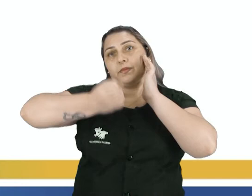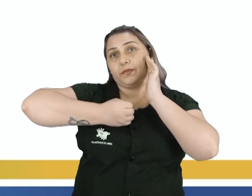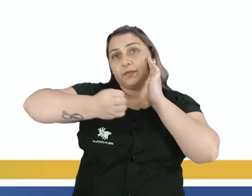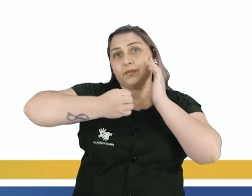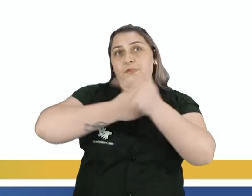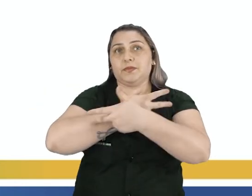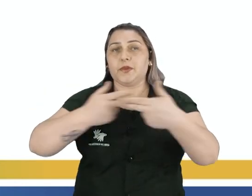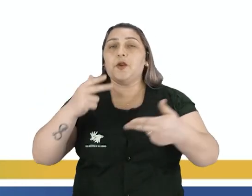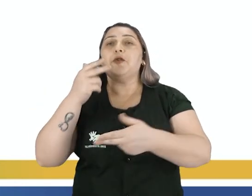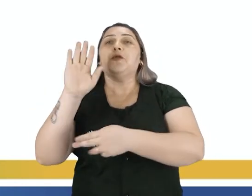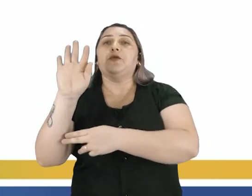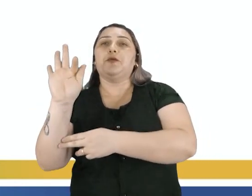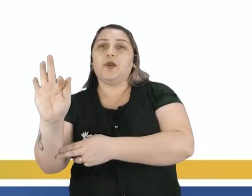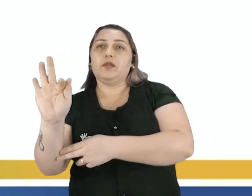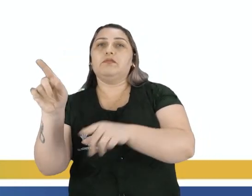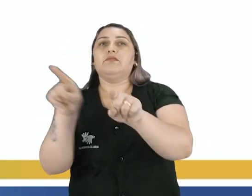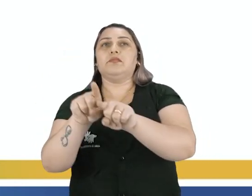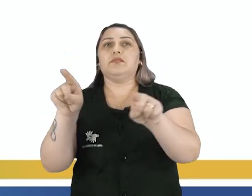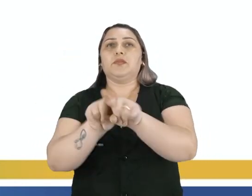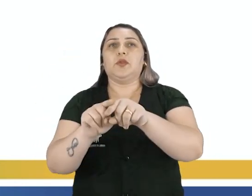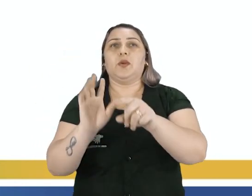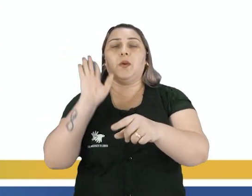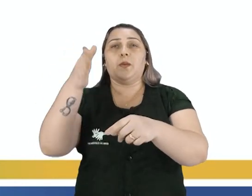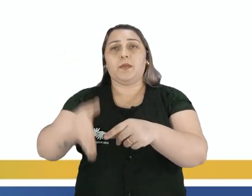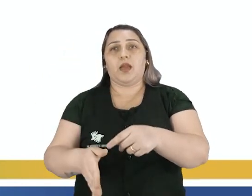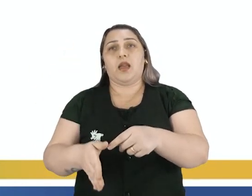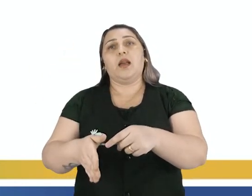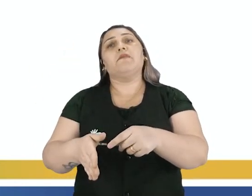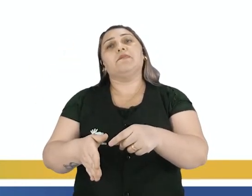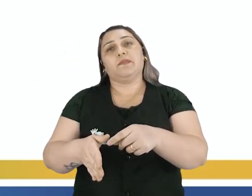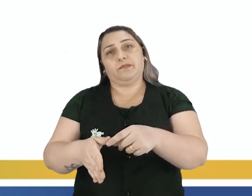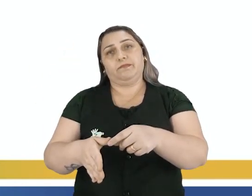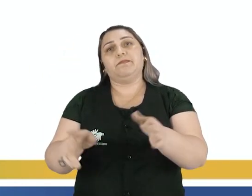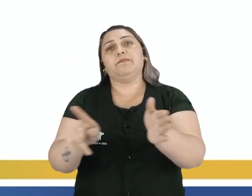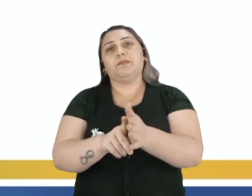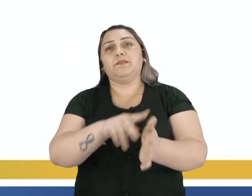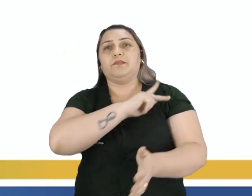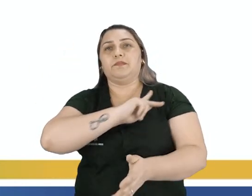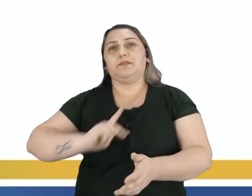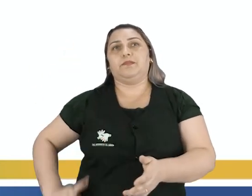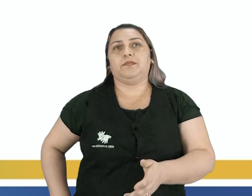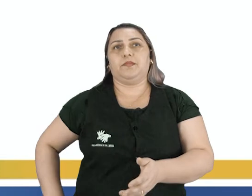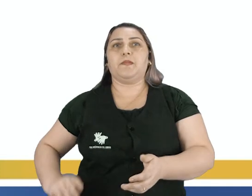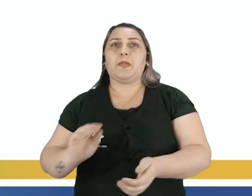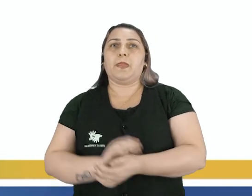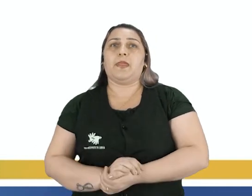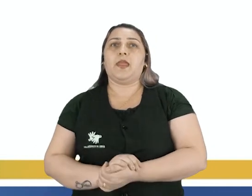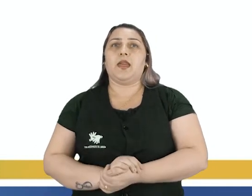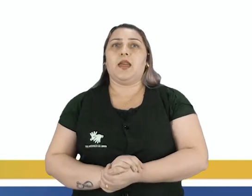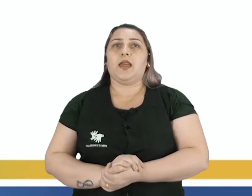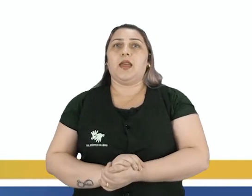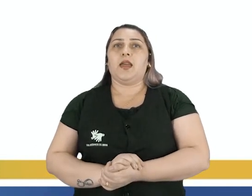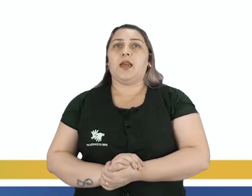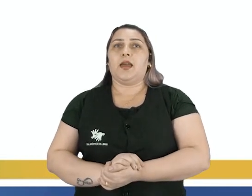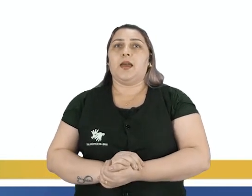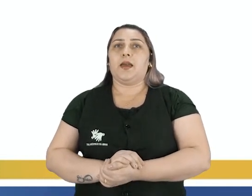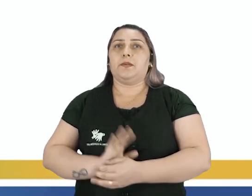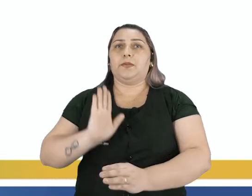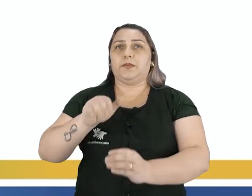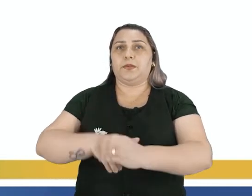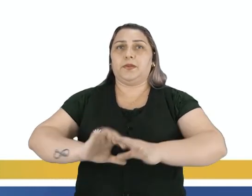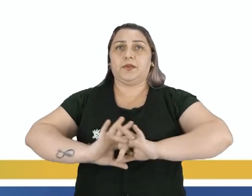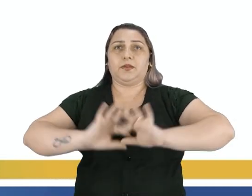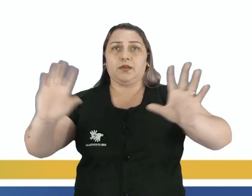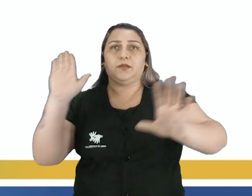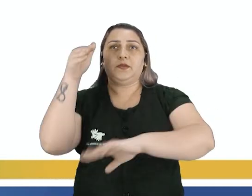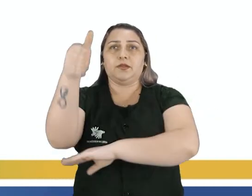Falso também. O principal objetivo da direta já era a eleição direta para presidente, certo? As primeiras eleições presidenciais livres